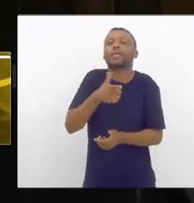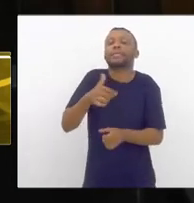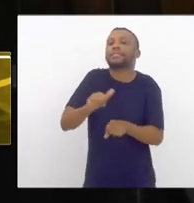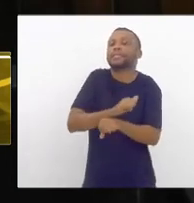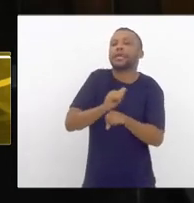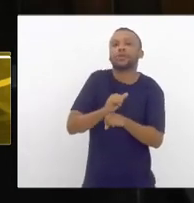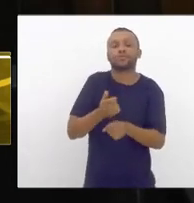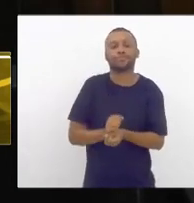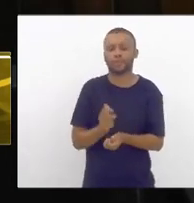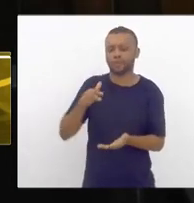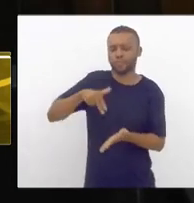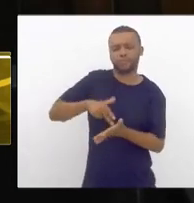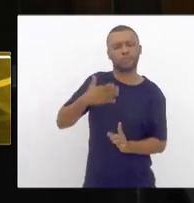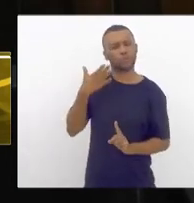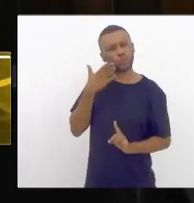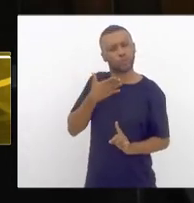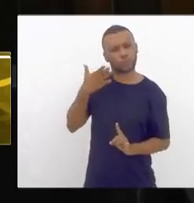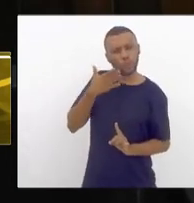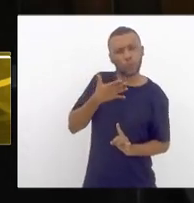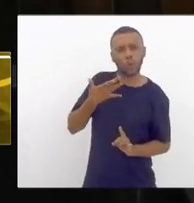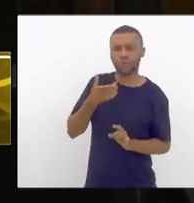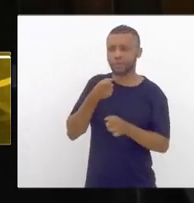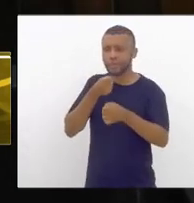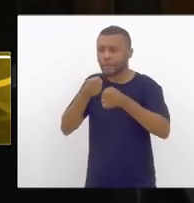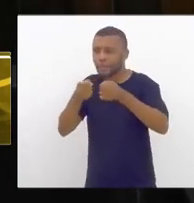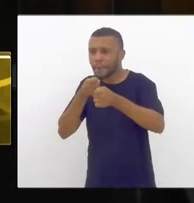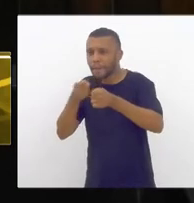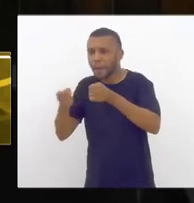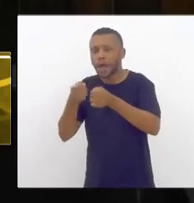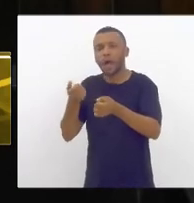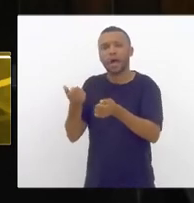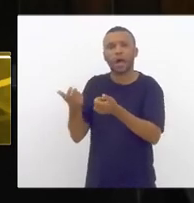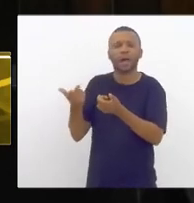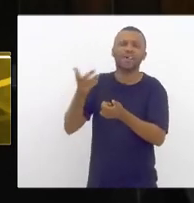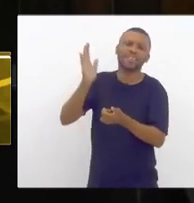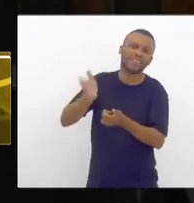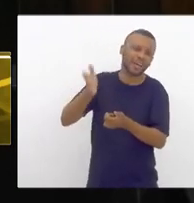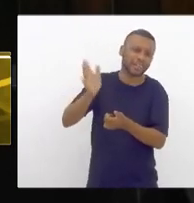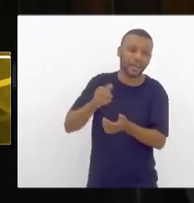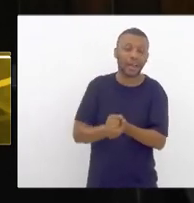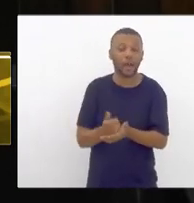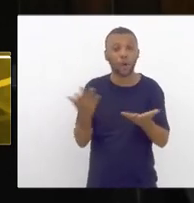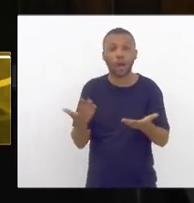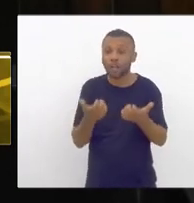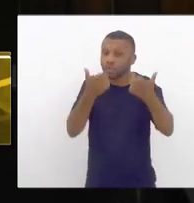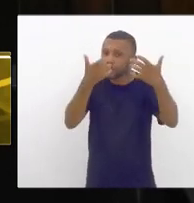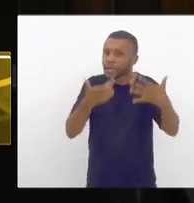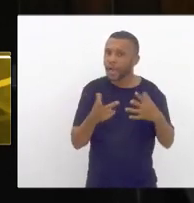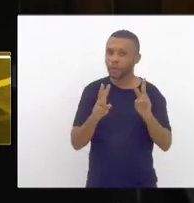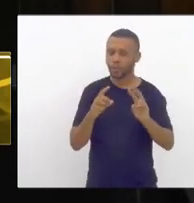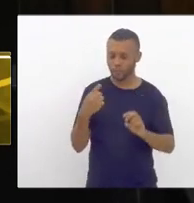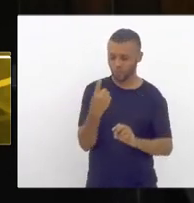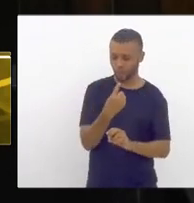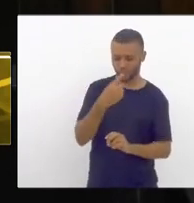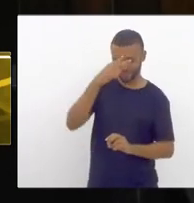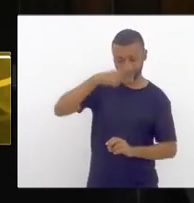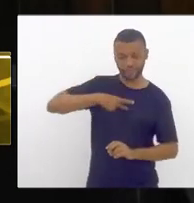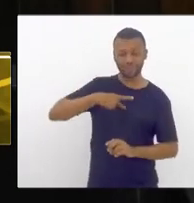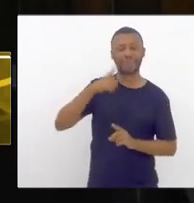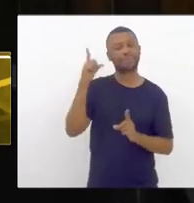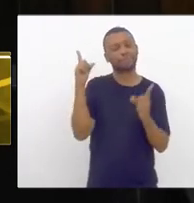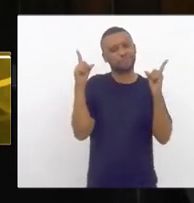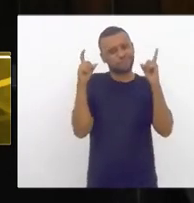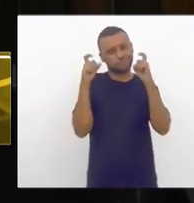discurso já fez muito da entrevista com Mariano falou também já morto agora falar da gente é difícil à beça